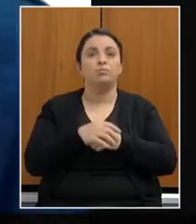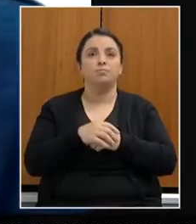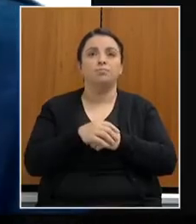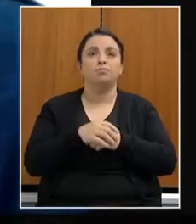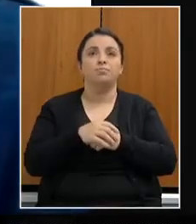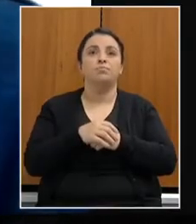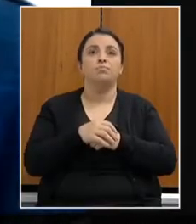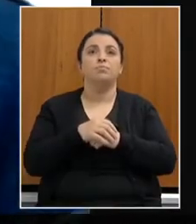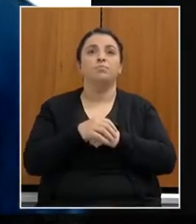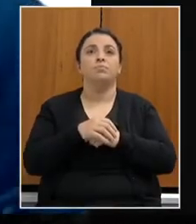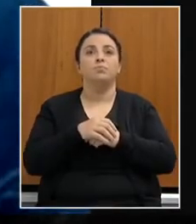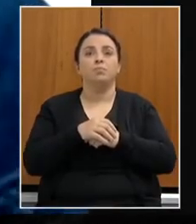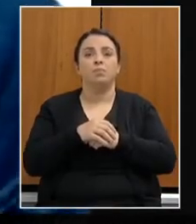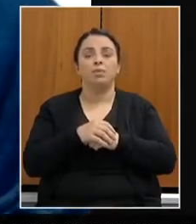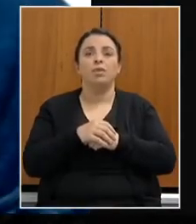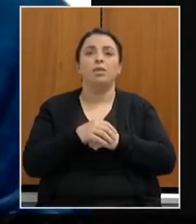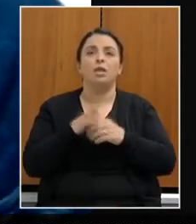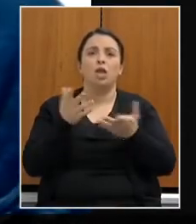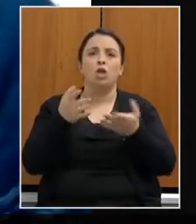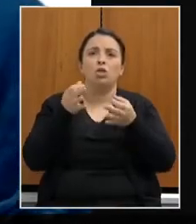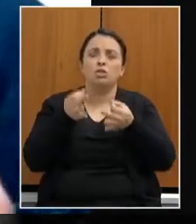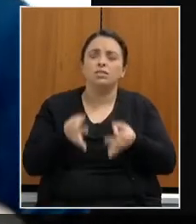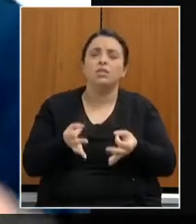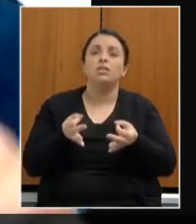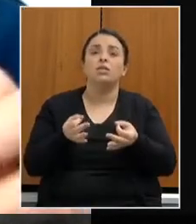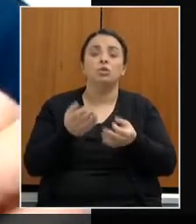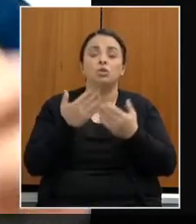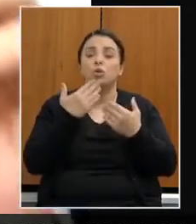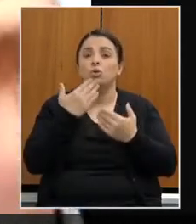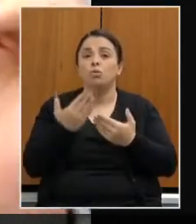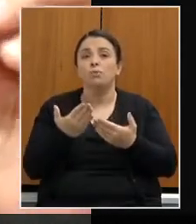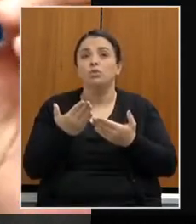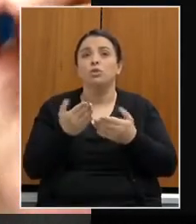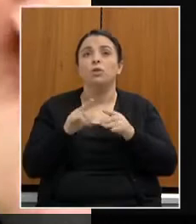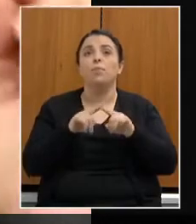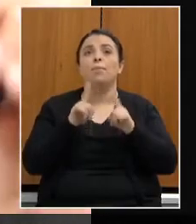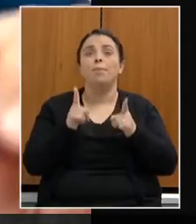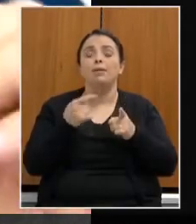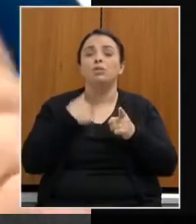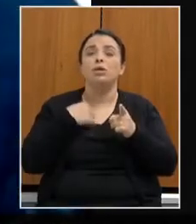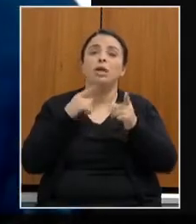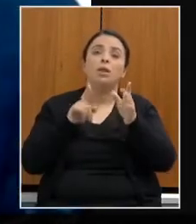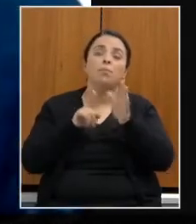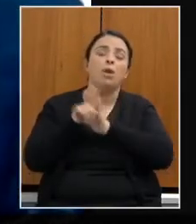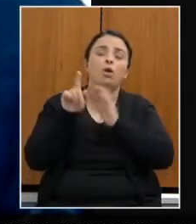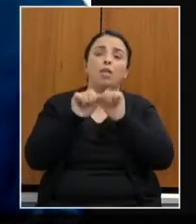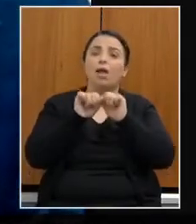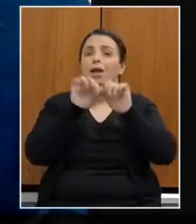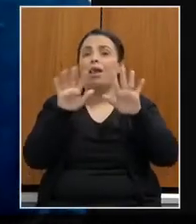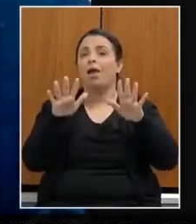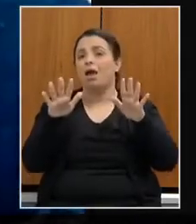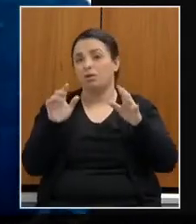tenho certeza do que eu estou pedindo agora lógico a única pergunta a única coisa que eu quero deixar no ar do senhor